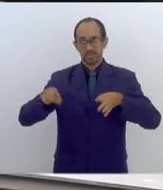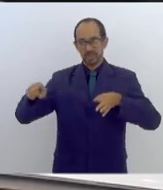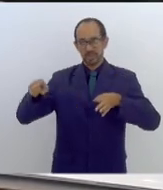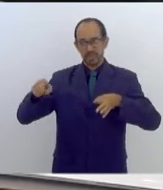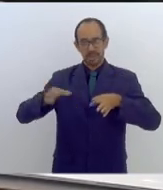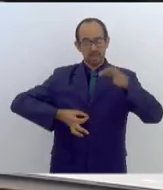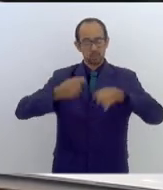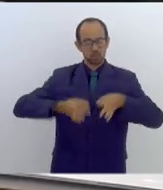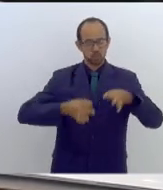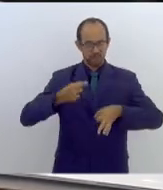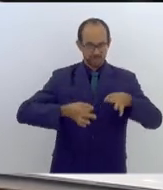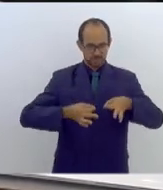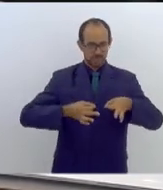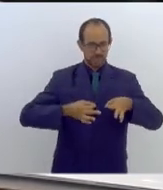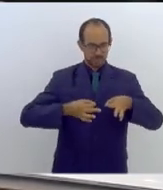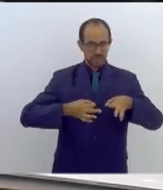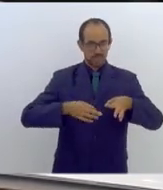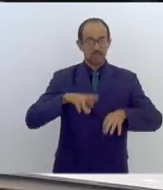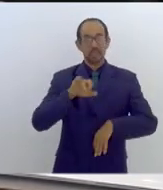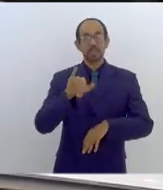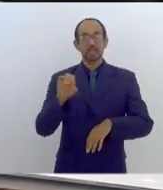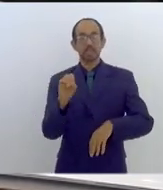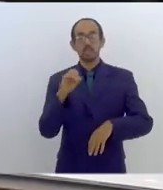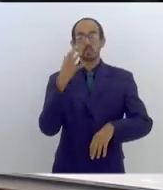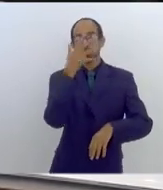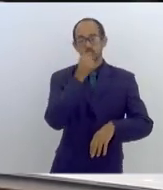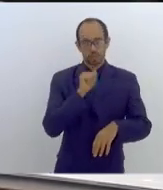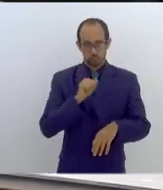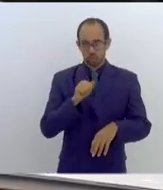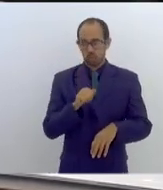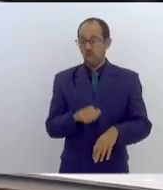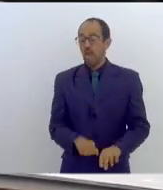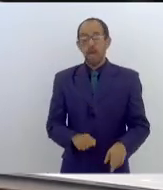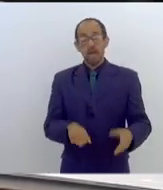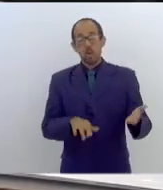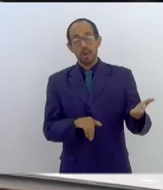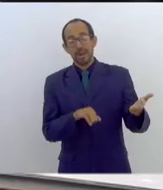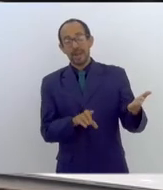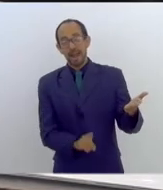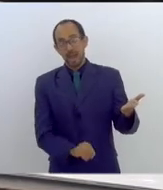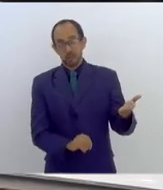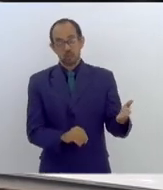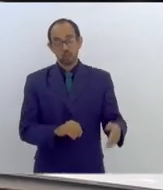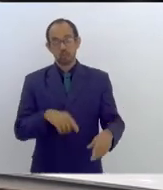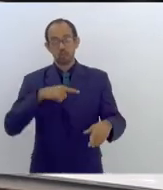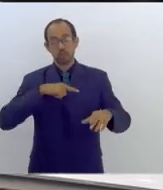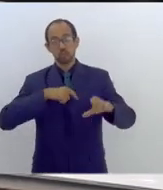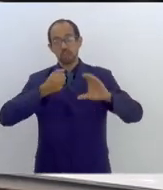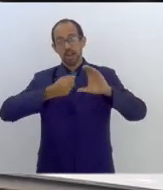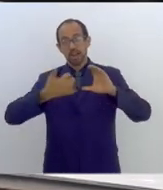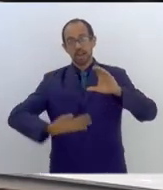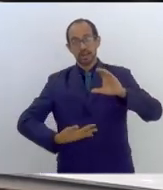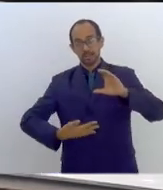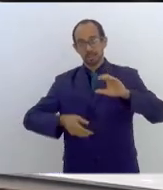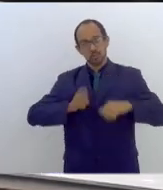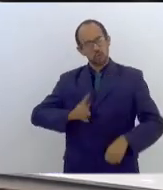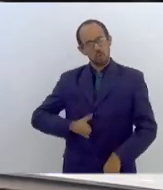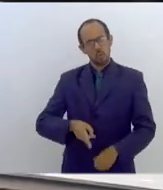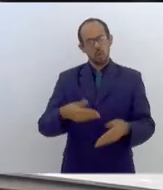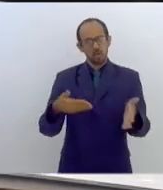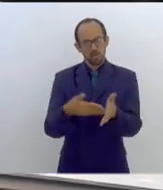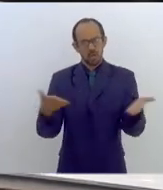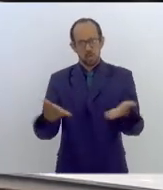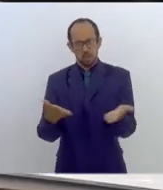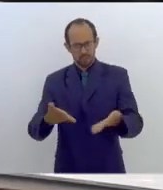e Desde aquela época o Ricardo tinha características que ele mantém até o dia de hoje